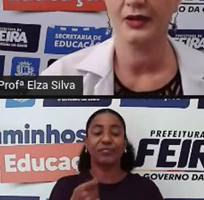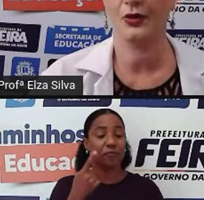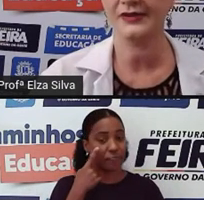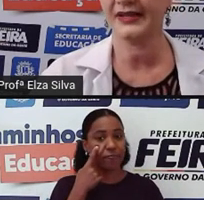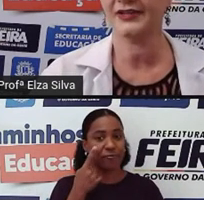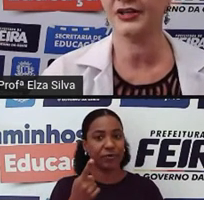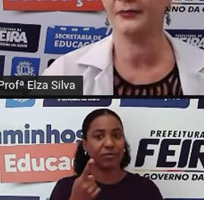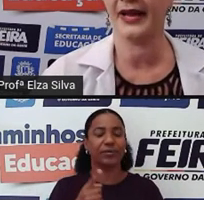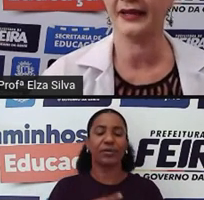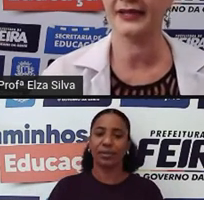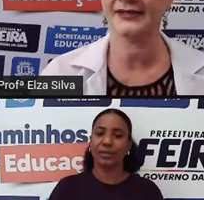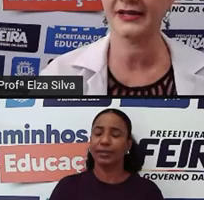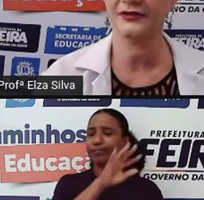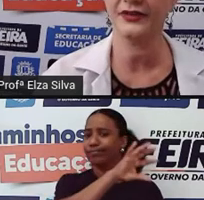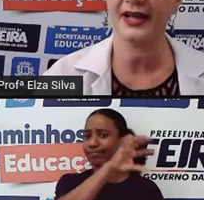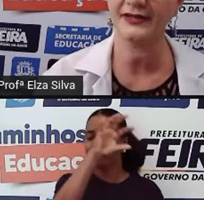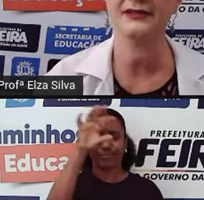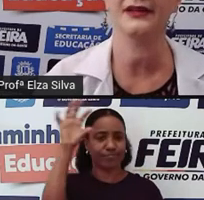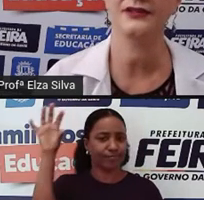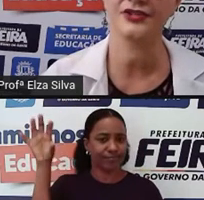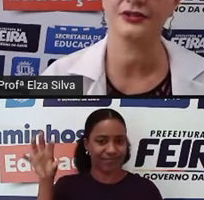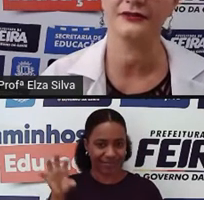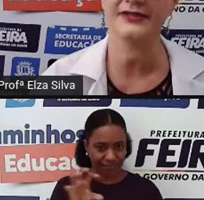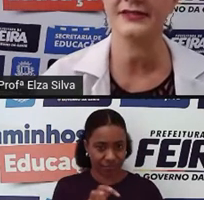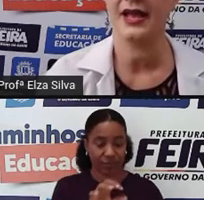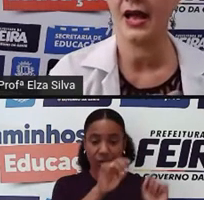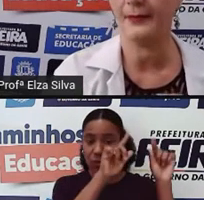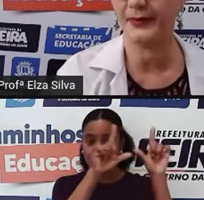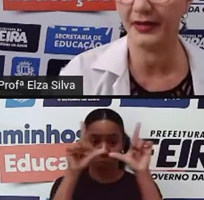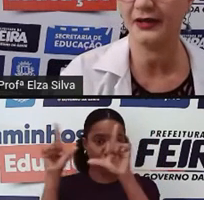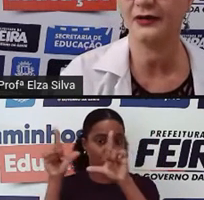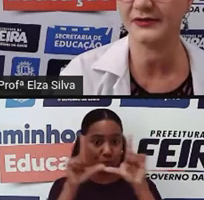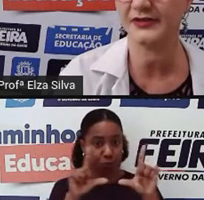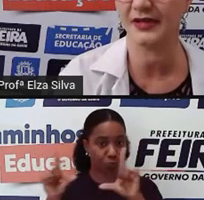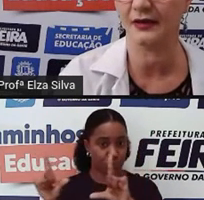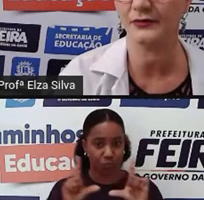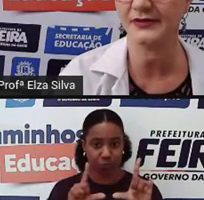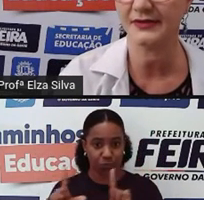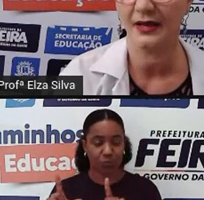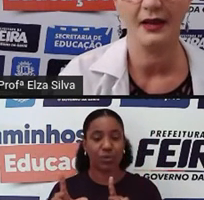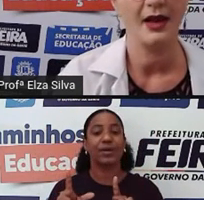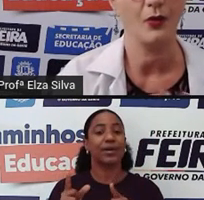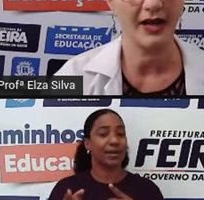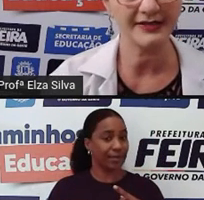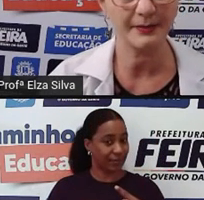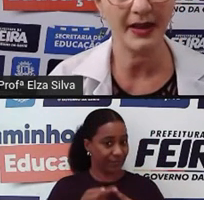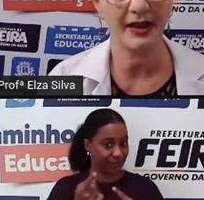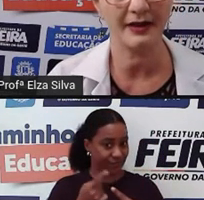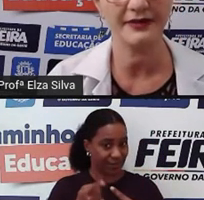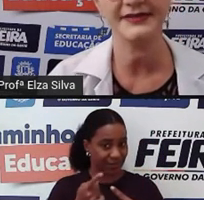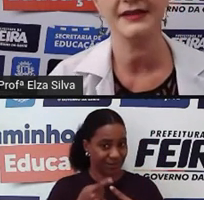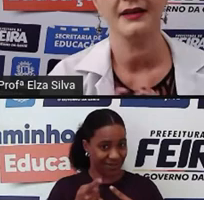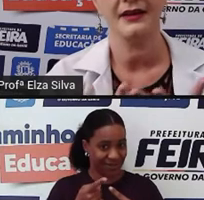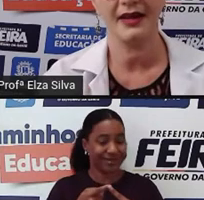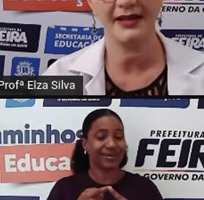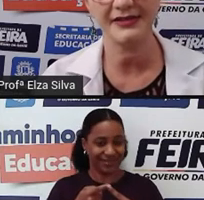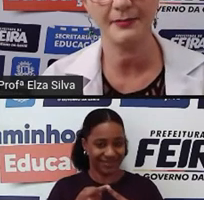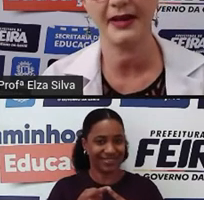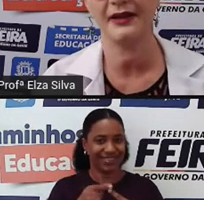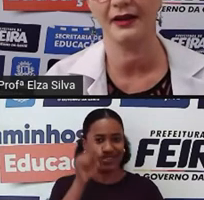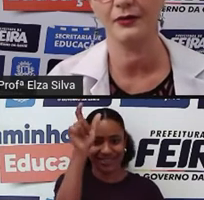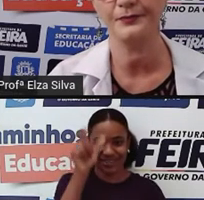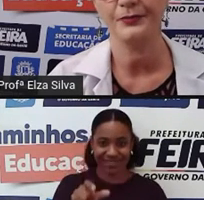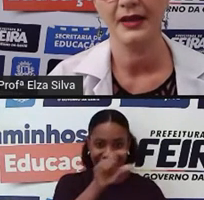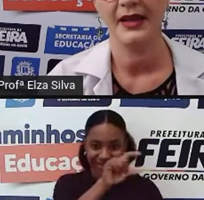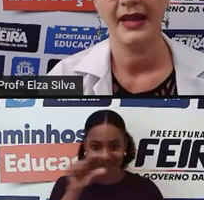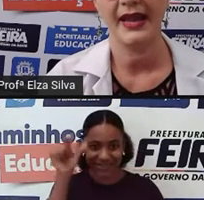e eu gostaria de lembrar que Essas atividades interativas a primeira que nós fizemos o caça-palavras e